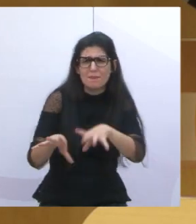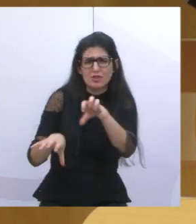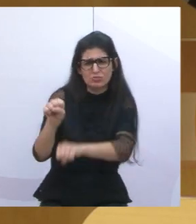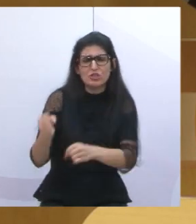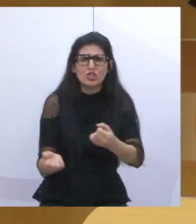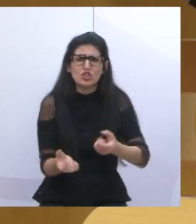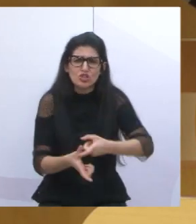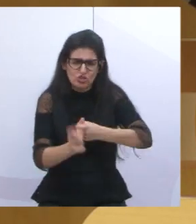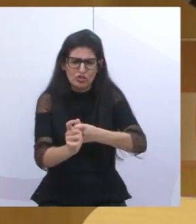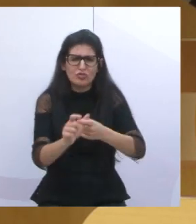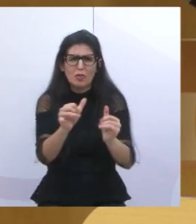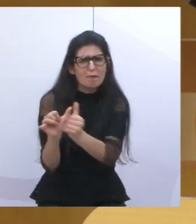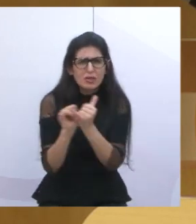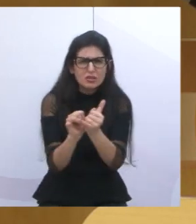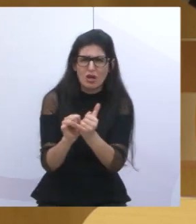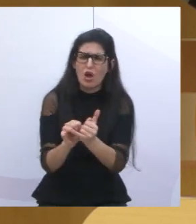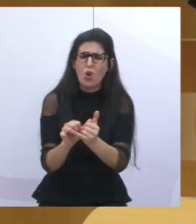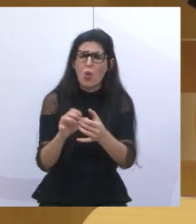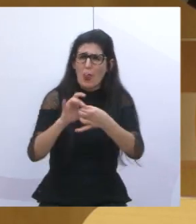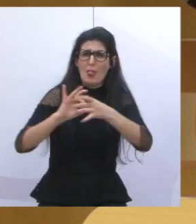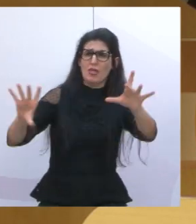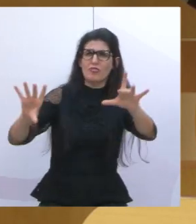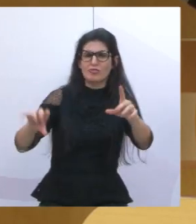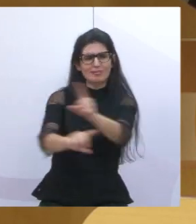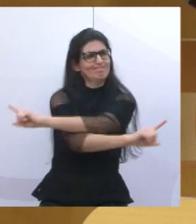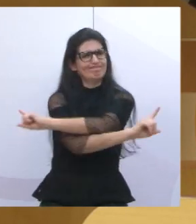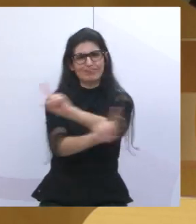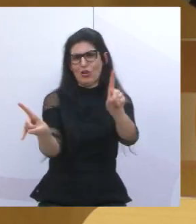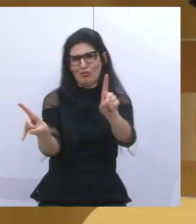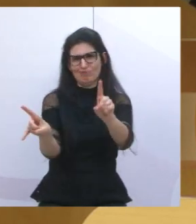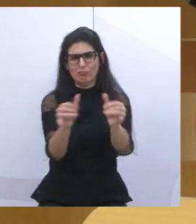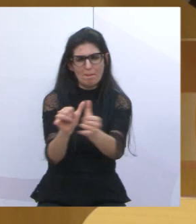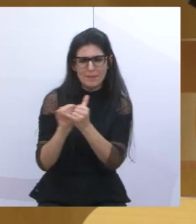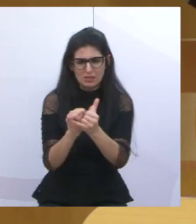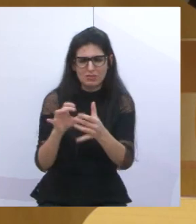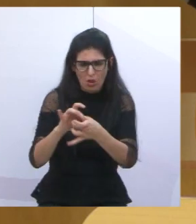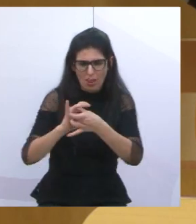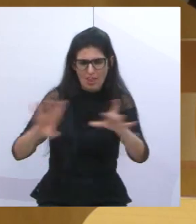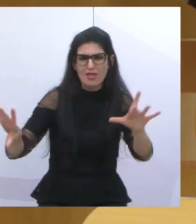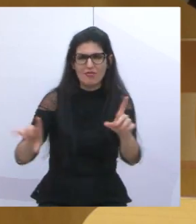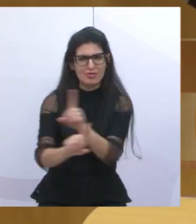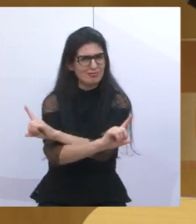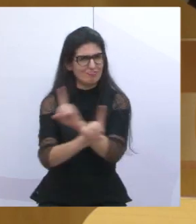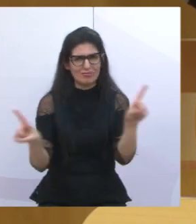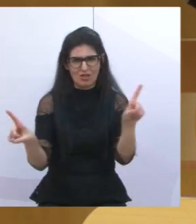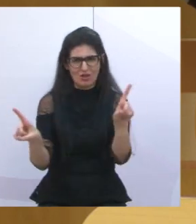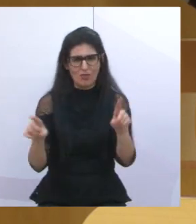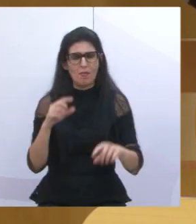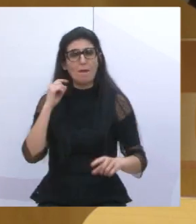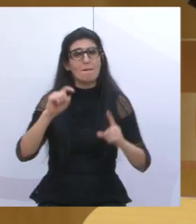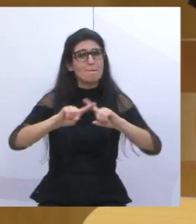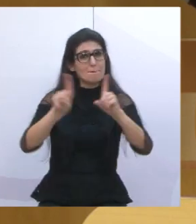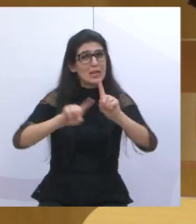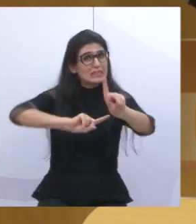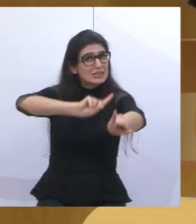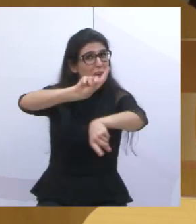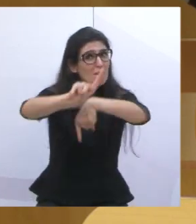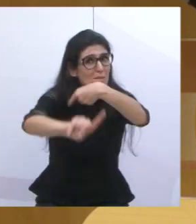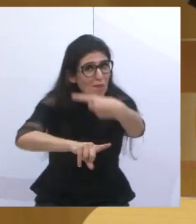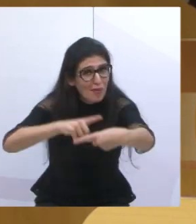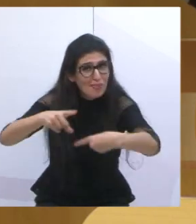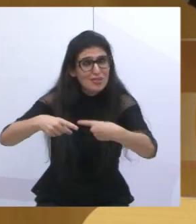serão perdoadas? Não serão perdoadas. Elas não serão executadas judicialmente. Mas após 2 anos